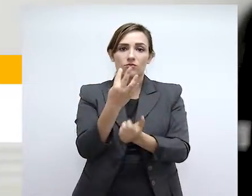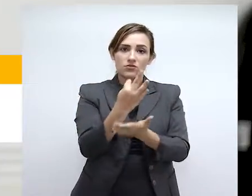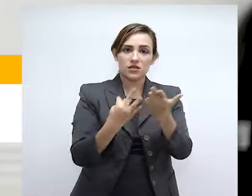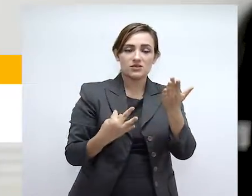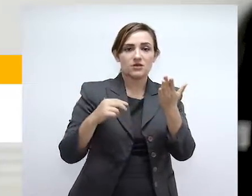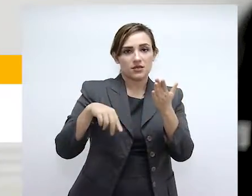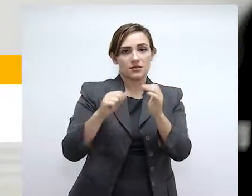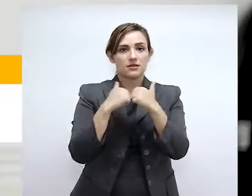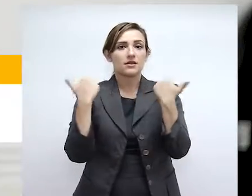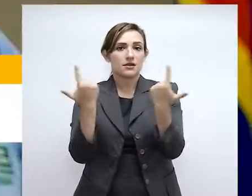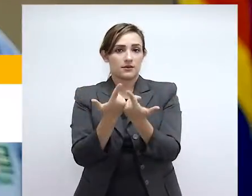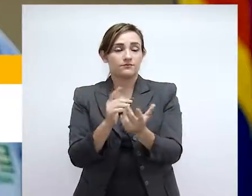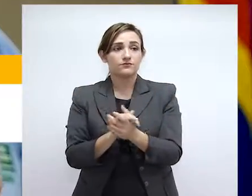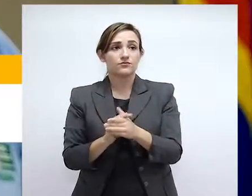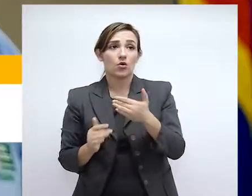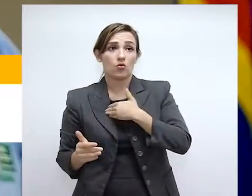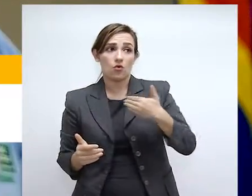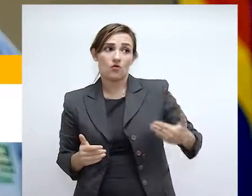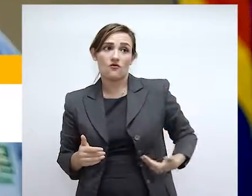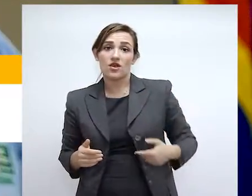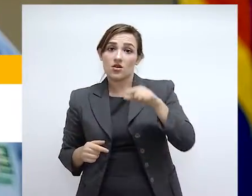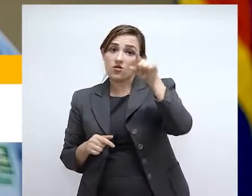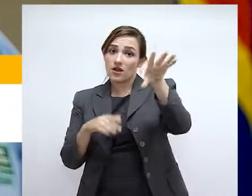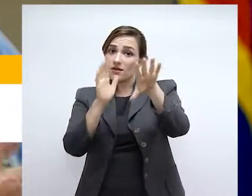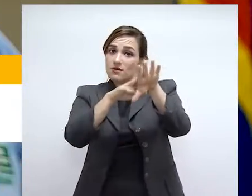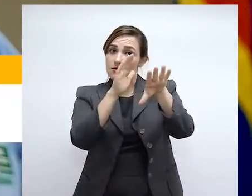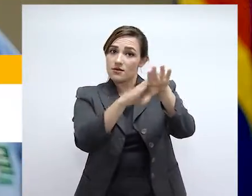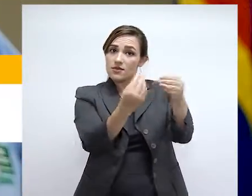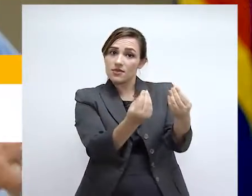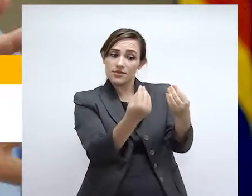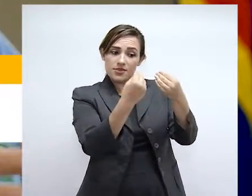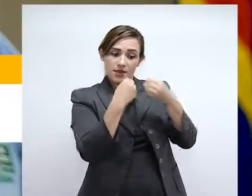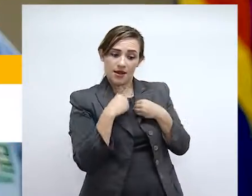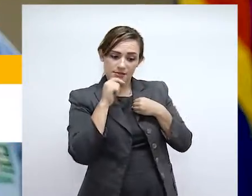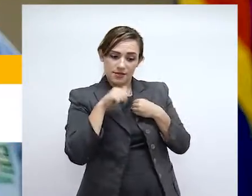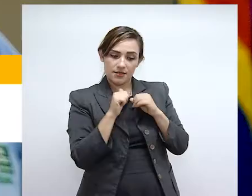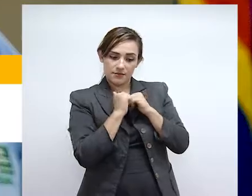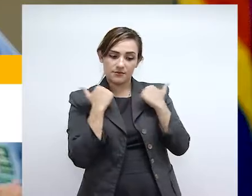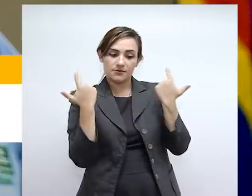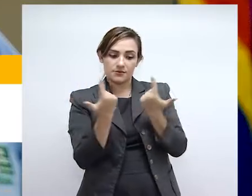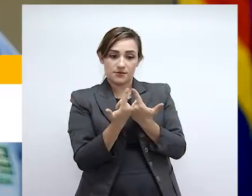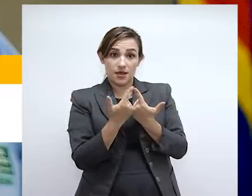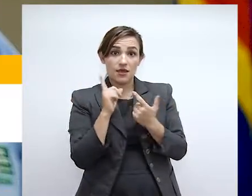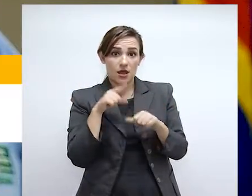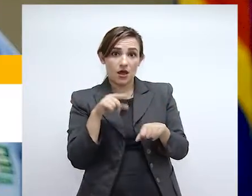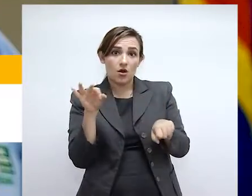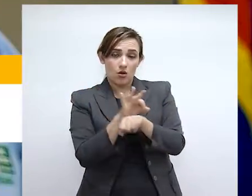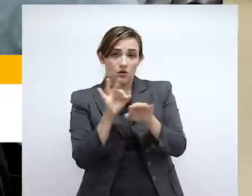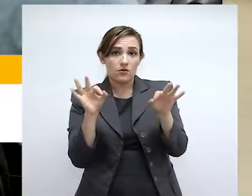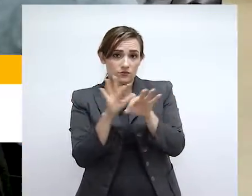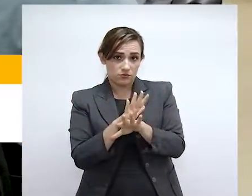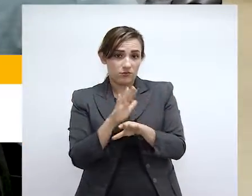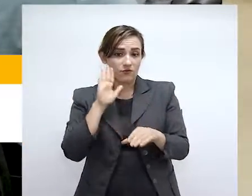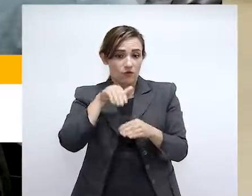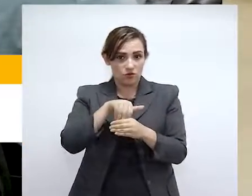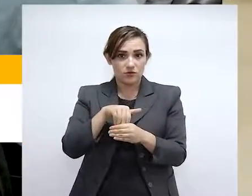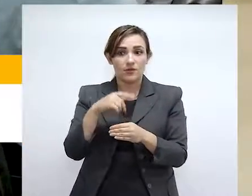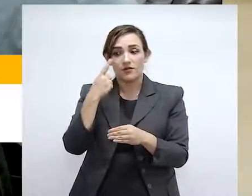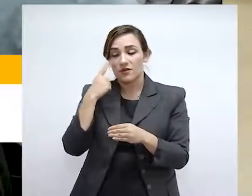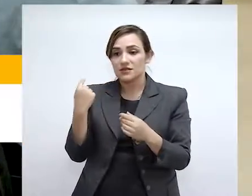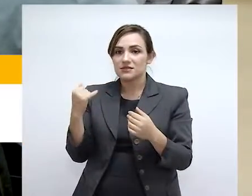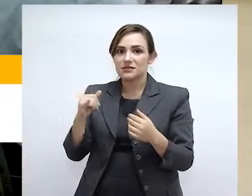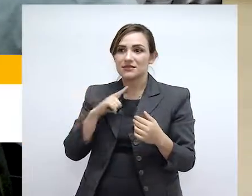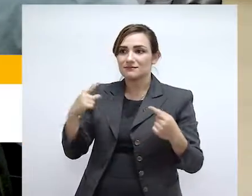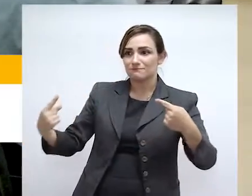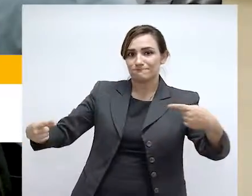para o texto seguir para a Lemes. O governo, que é quem deve mandar o projeto de lei para a Assembleia, defende a regulação, acreditando